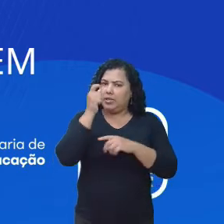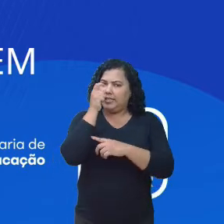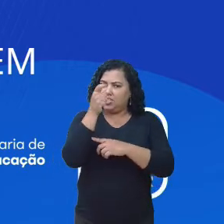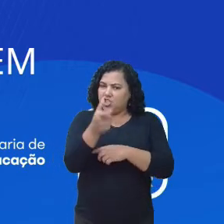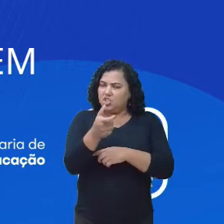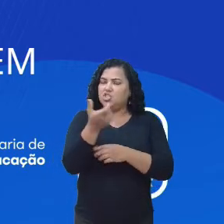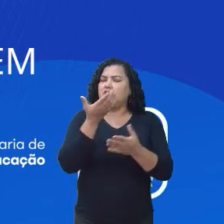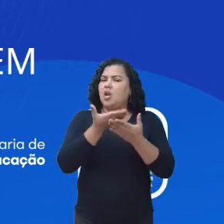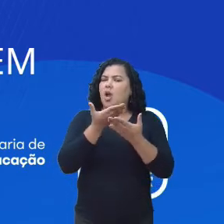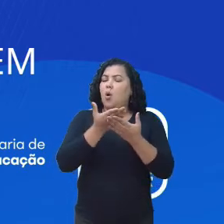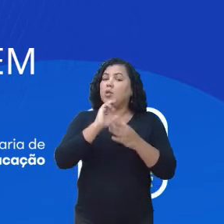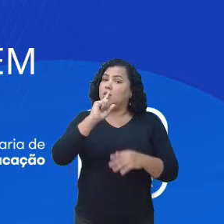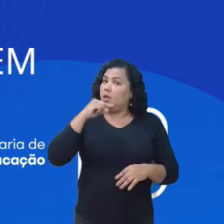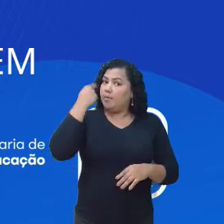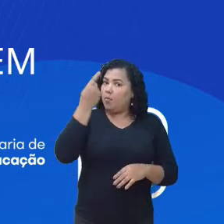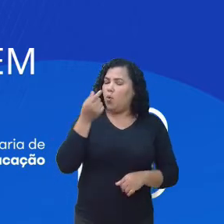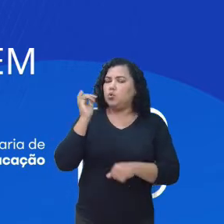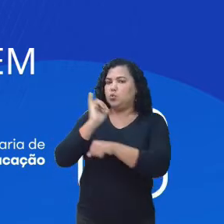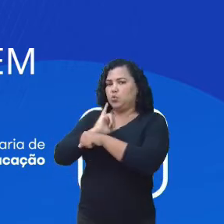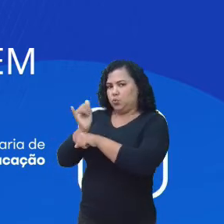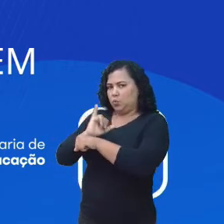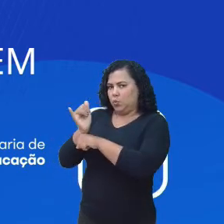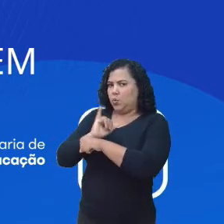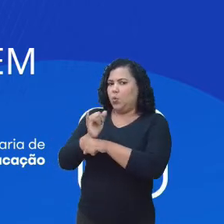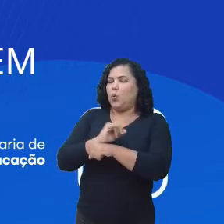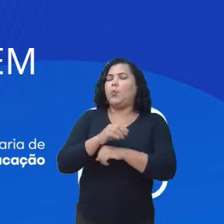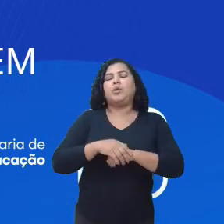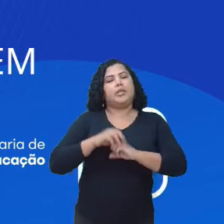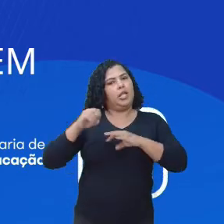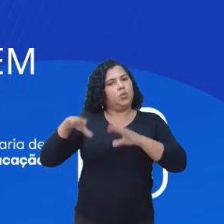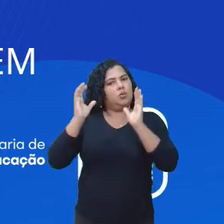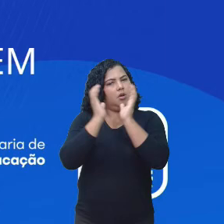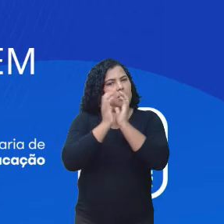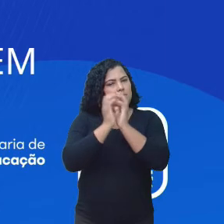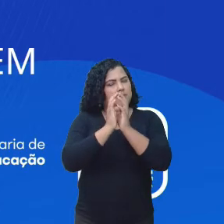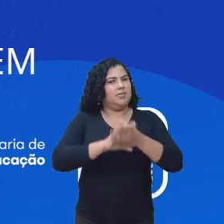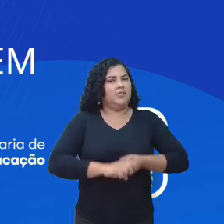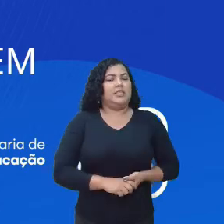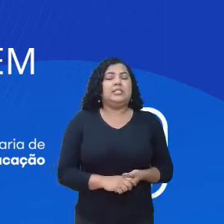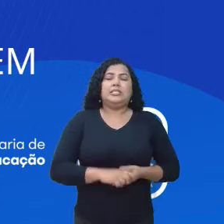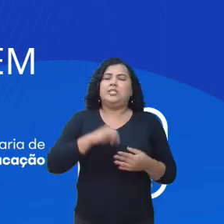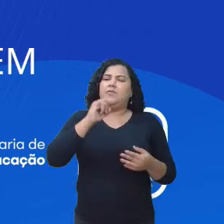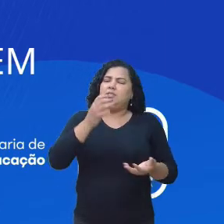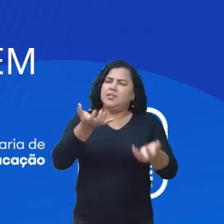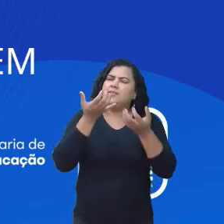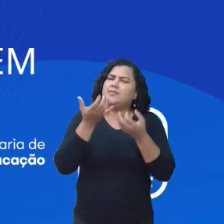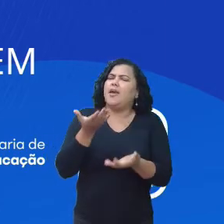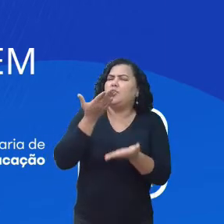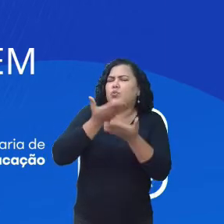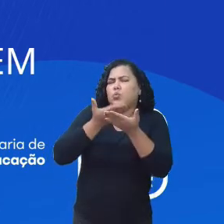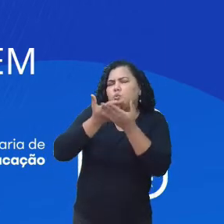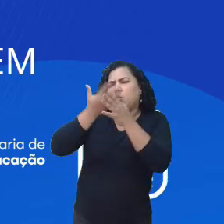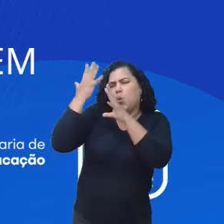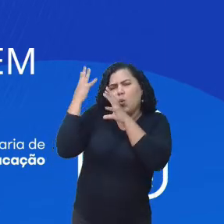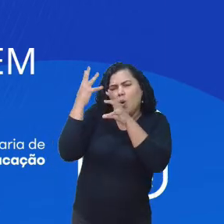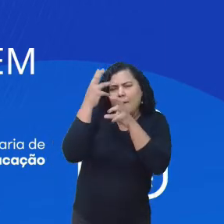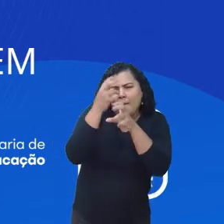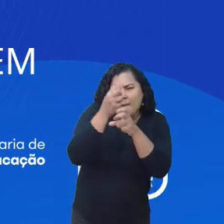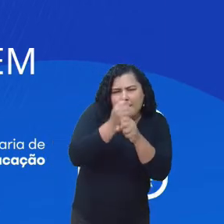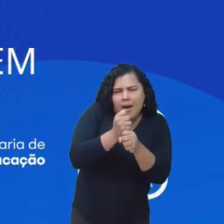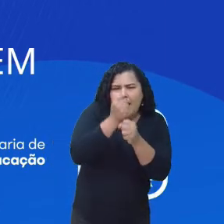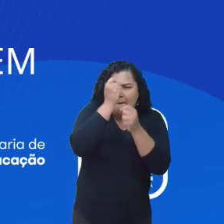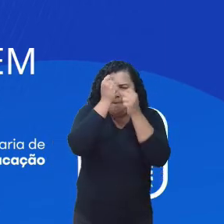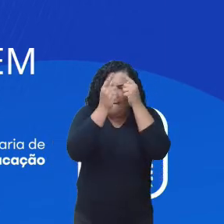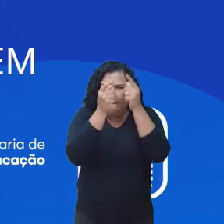do Educa Recife e também no nosso canal no YouTube, caso você queira ver, rever os conceitos, rever as ideias, tá certo? Você